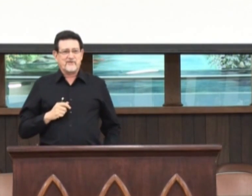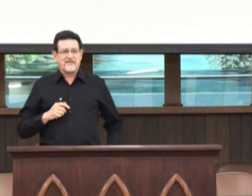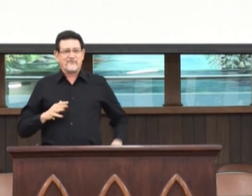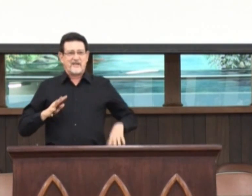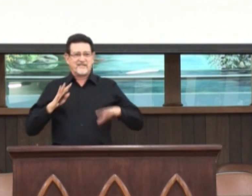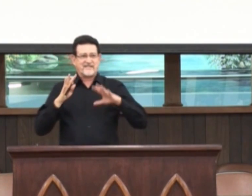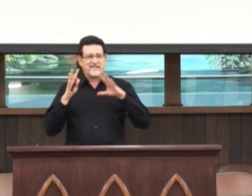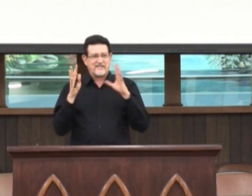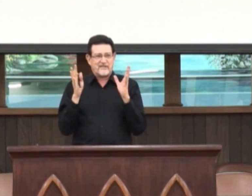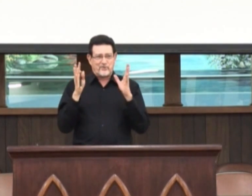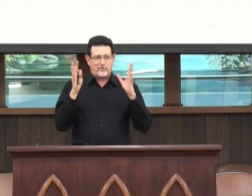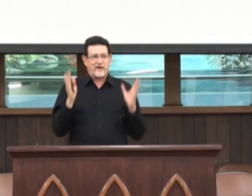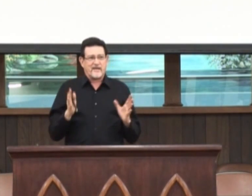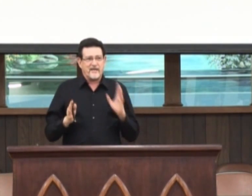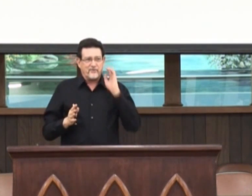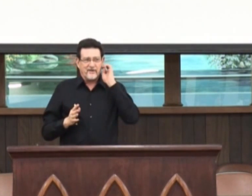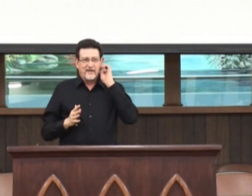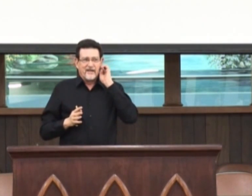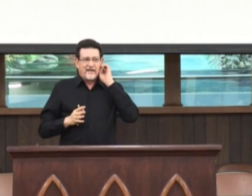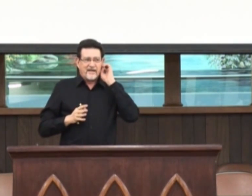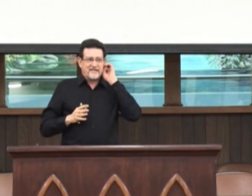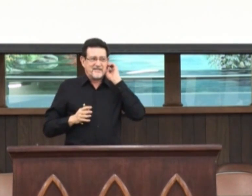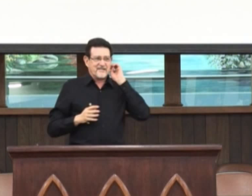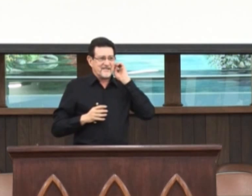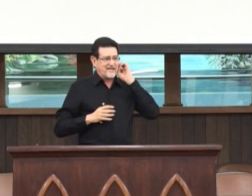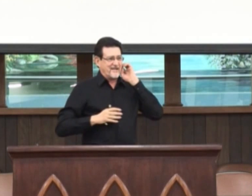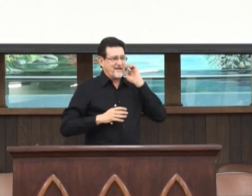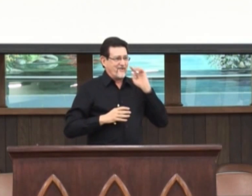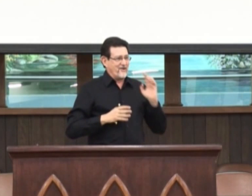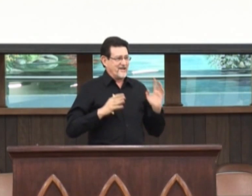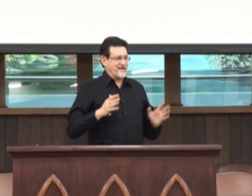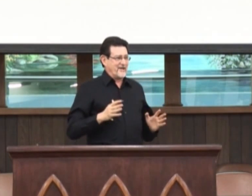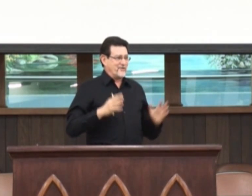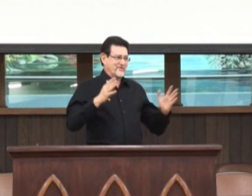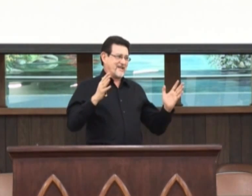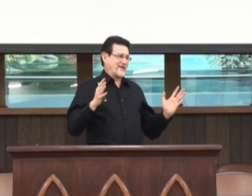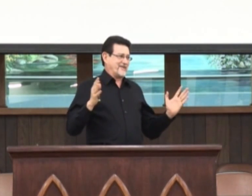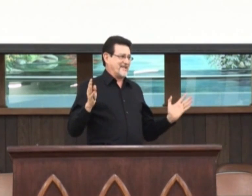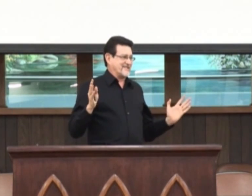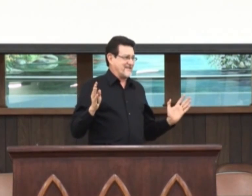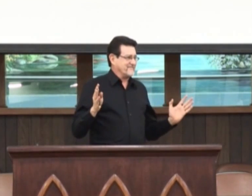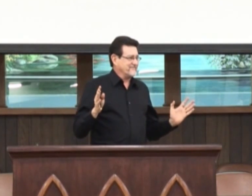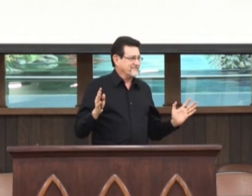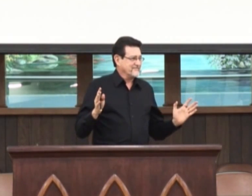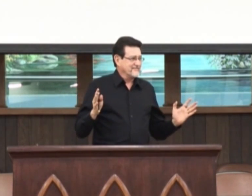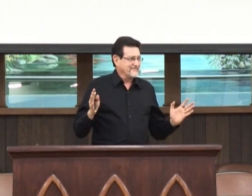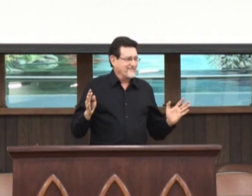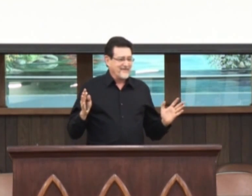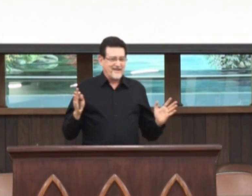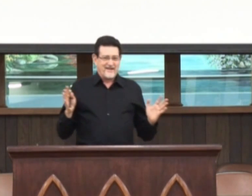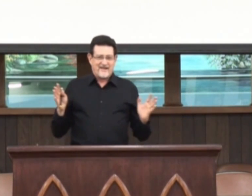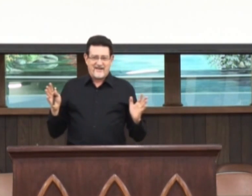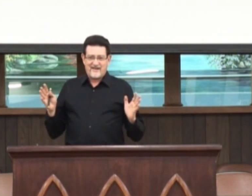O Espírito Santo assiste tudo aquilo e diz assim: olha, eu não saio desta.